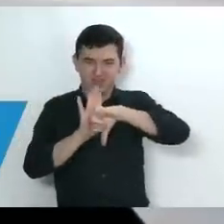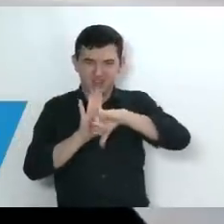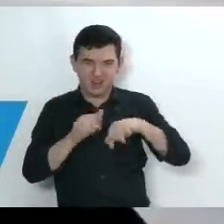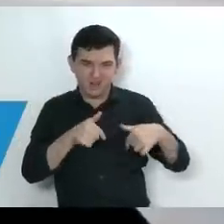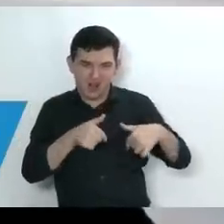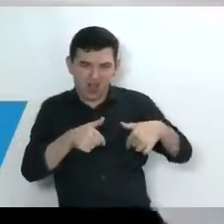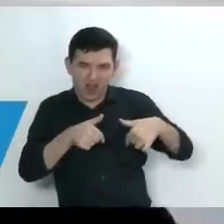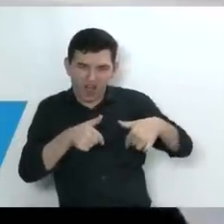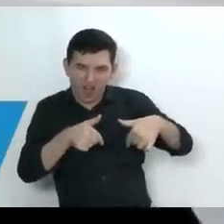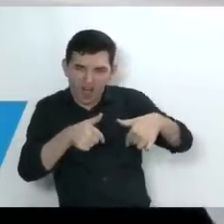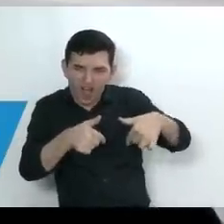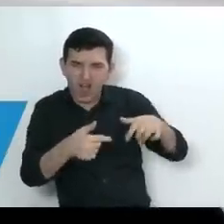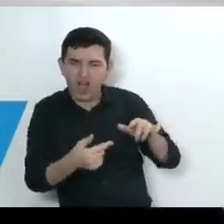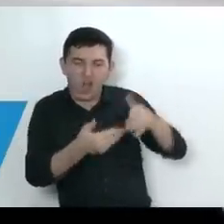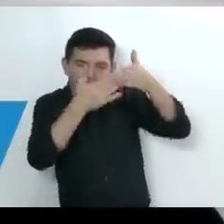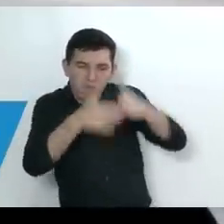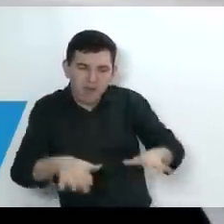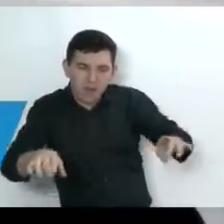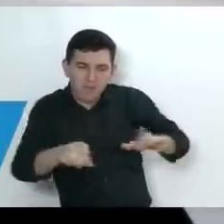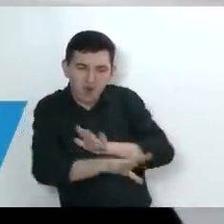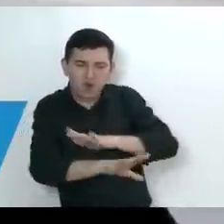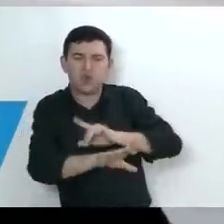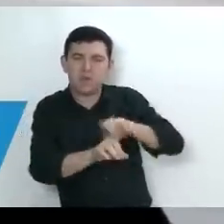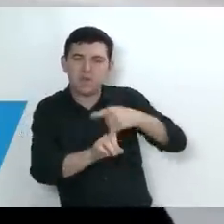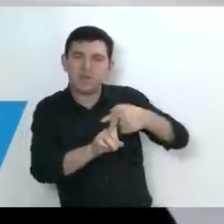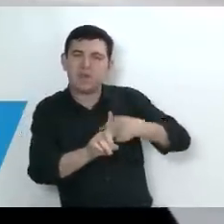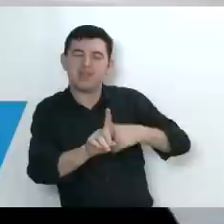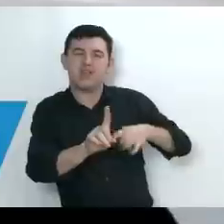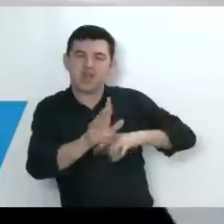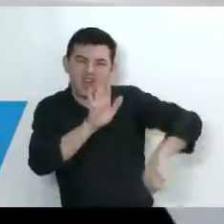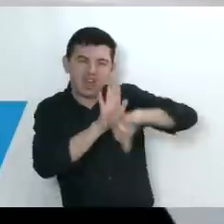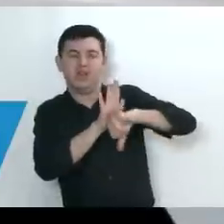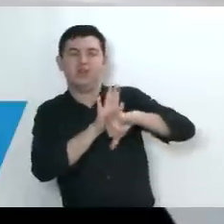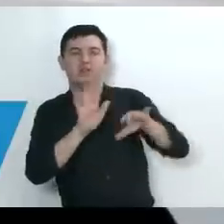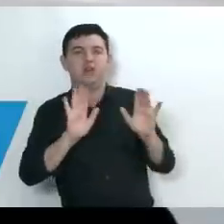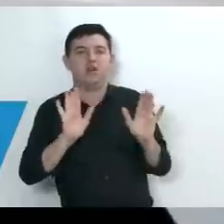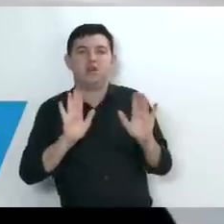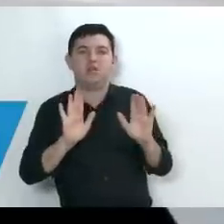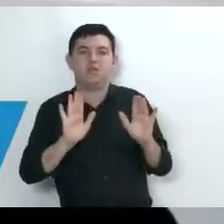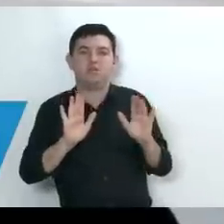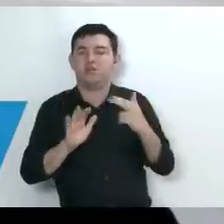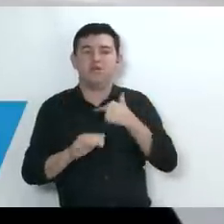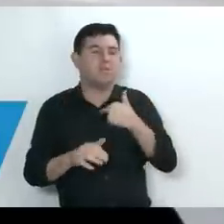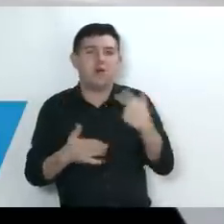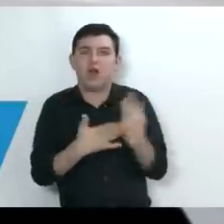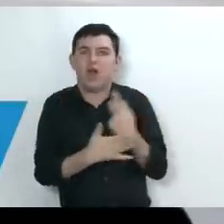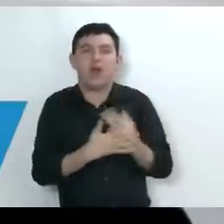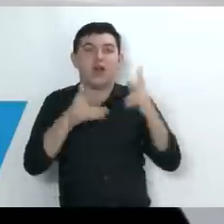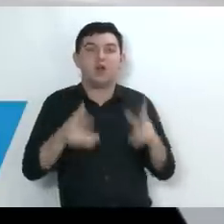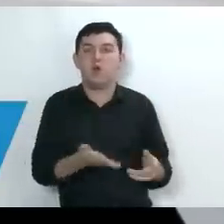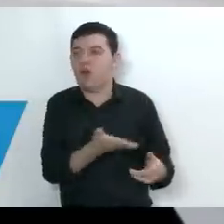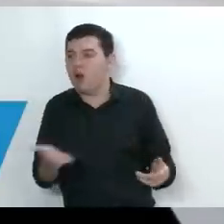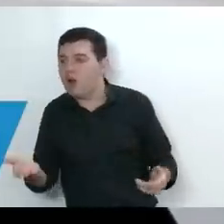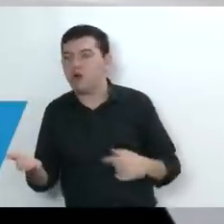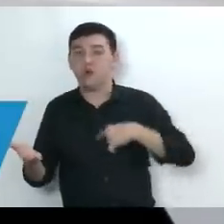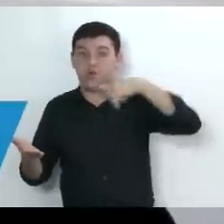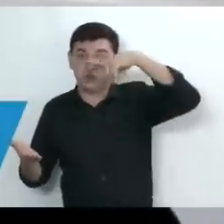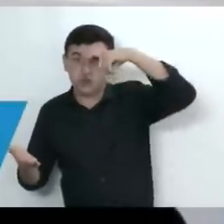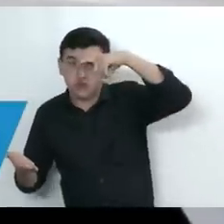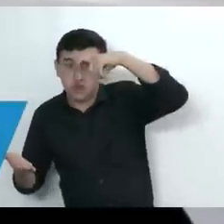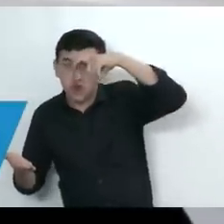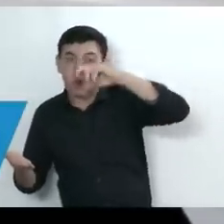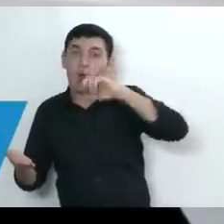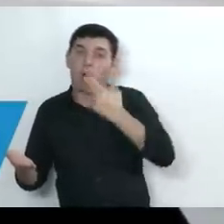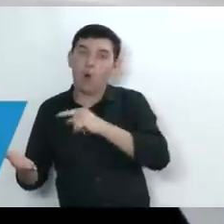crime. Não podemos errar, como se supõe que errou o ex-juiz Sérgio Moro, como se supõe que erraram alguns